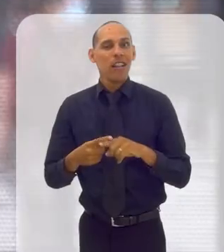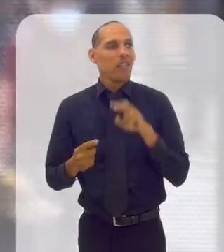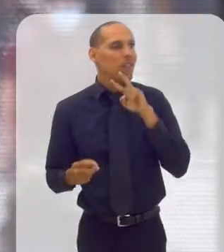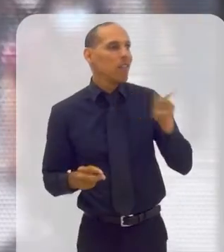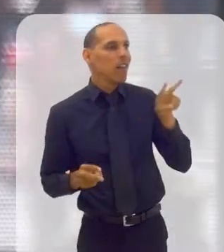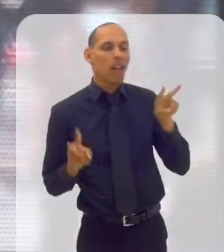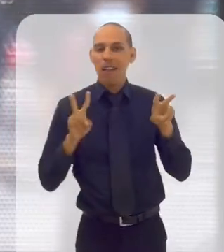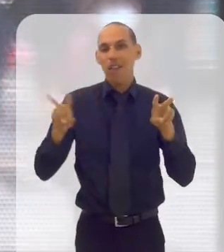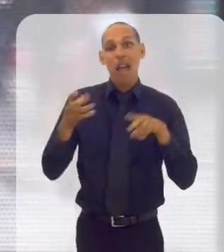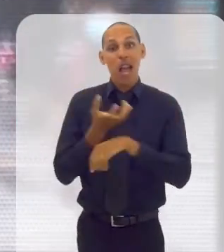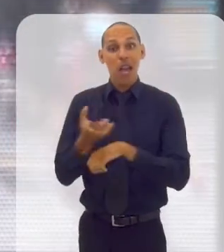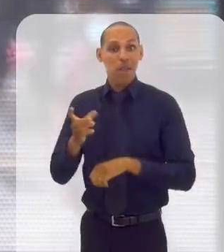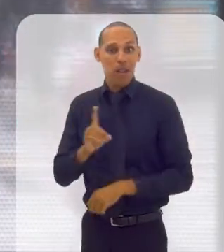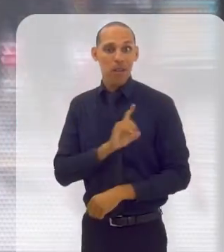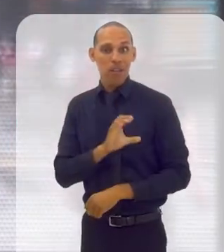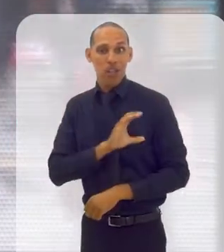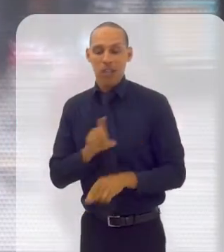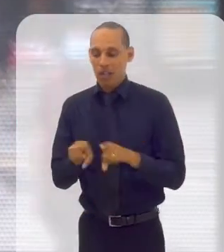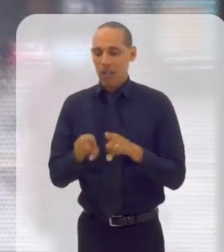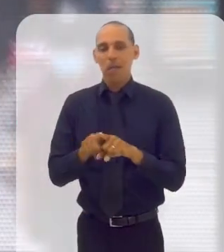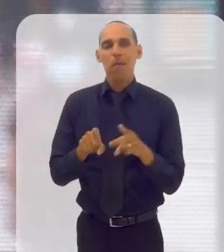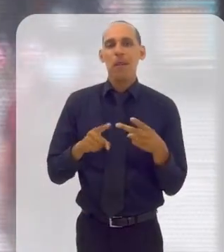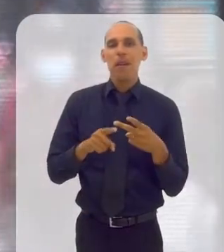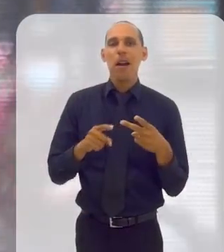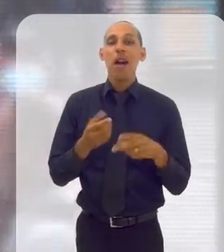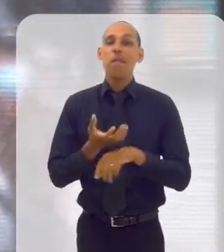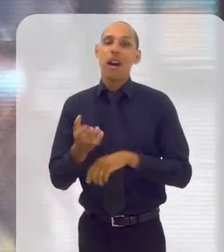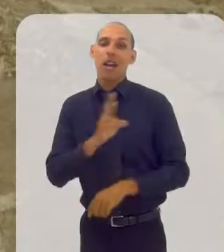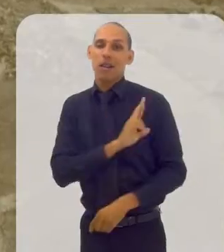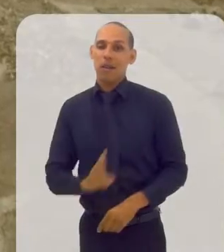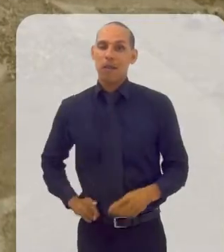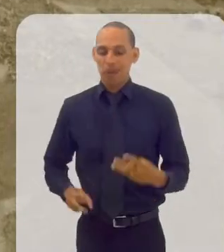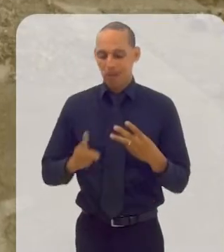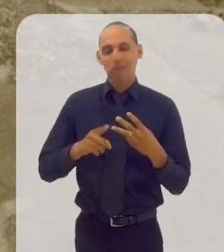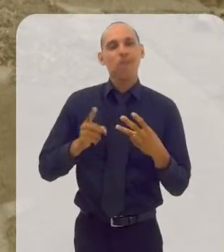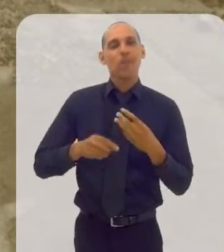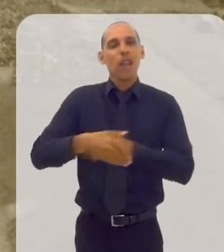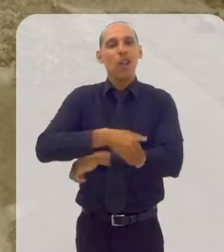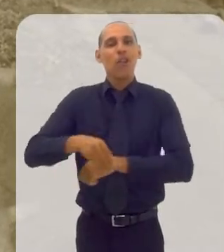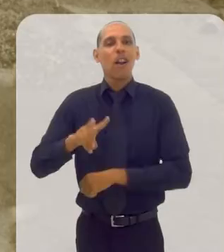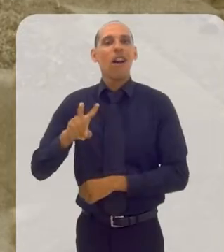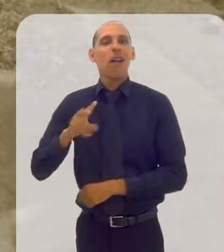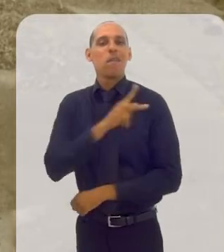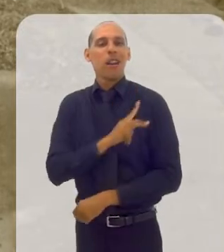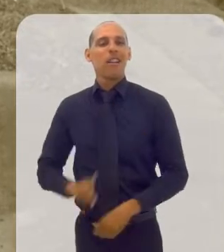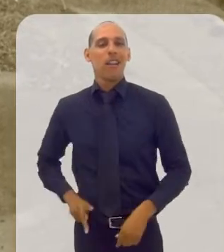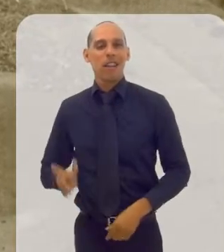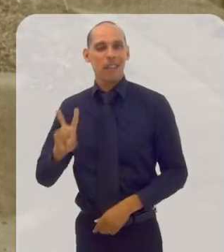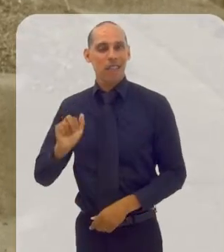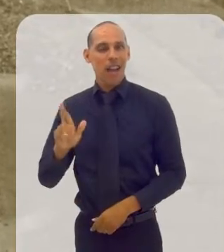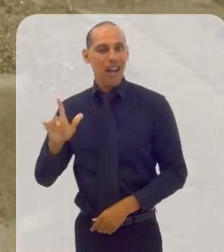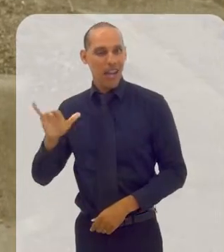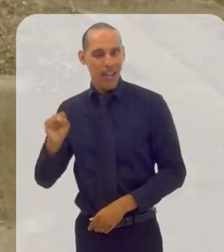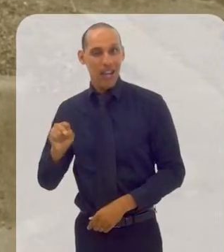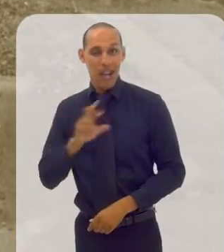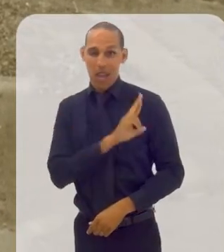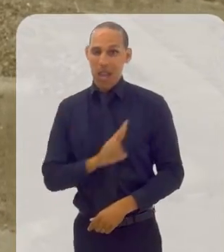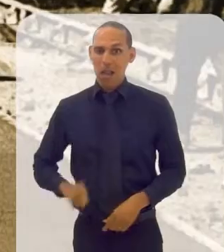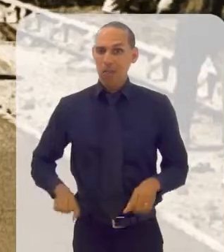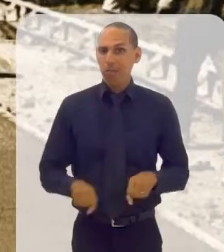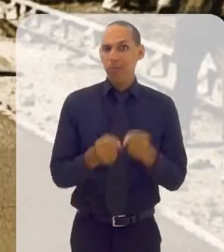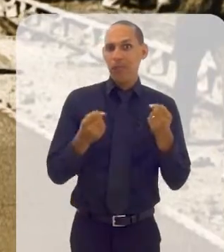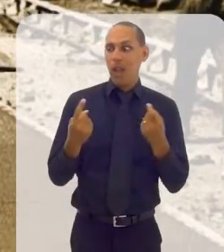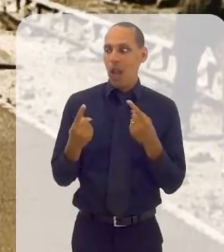ter, cortando a Praça Duque de Caxias e a Praça da República, a Avenida Presidente Vargas, que representa uma ruptura dessa república